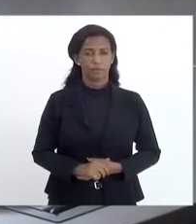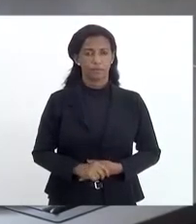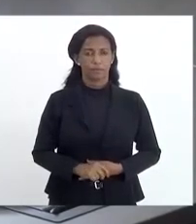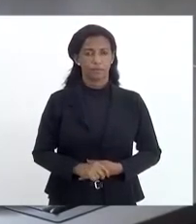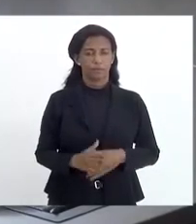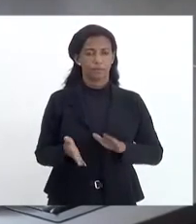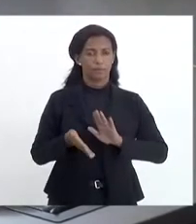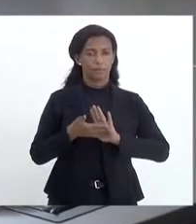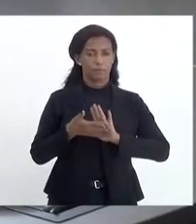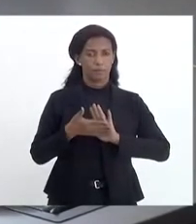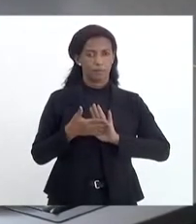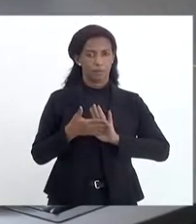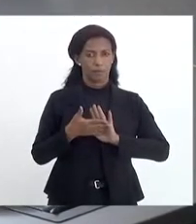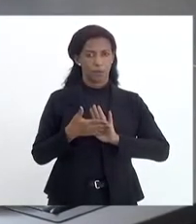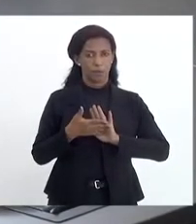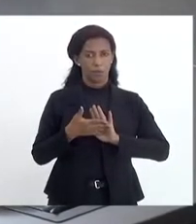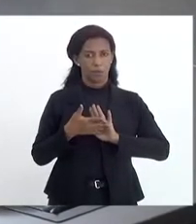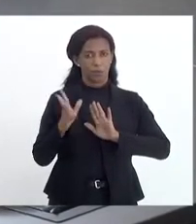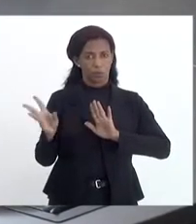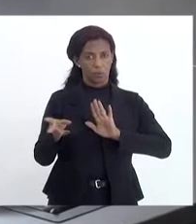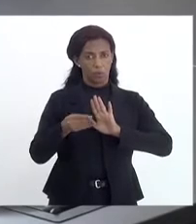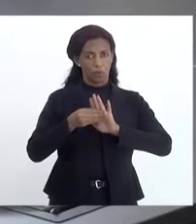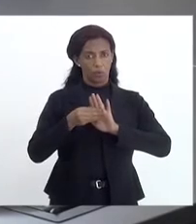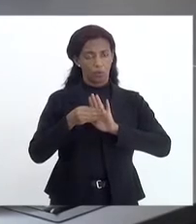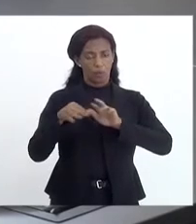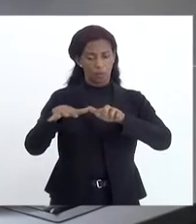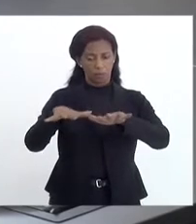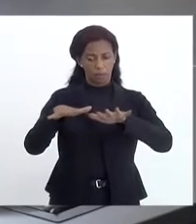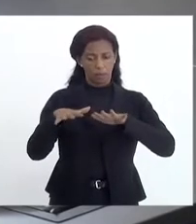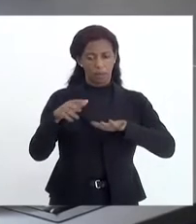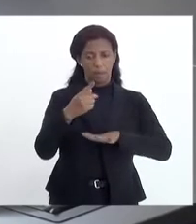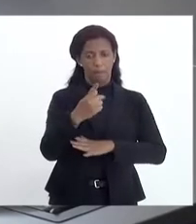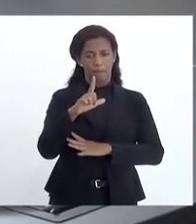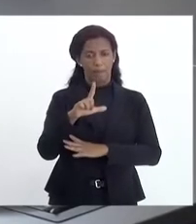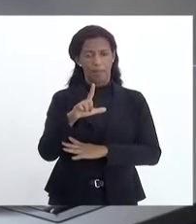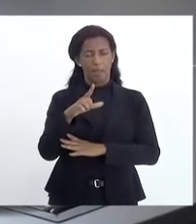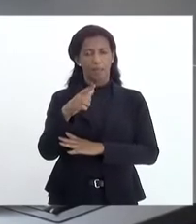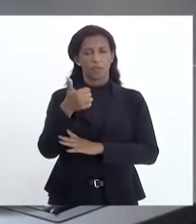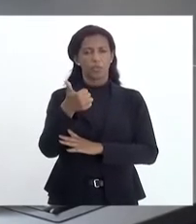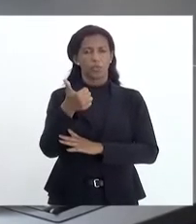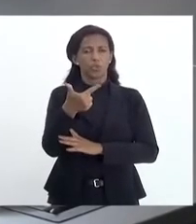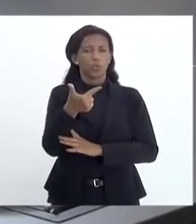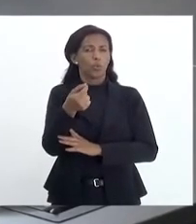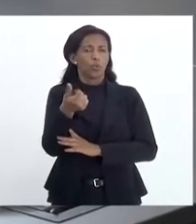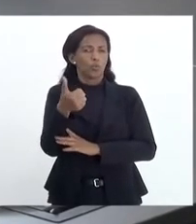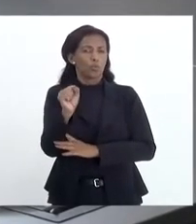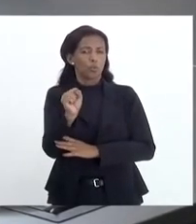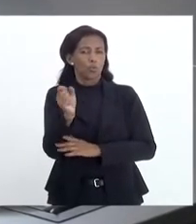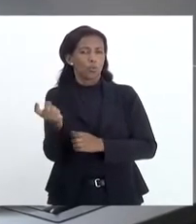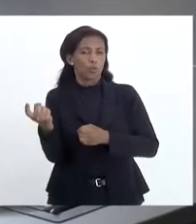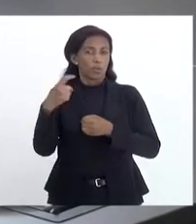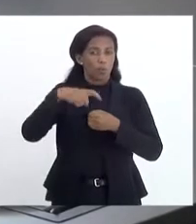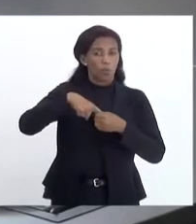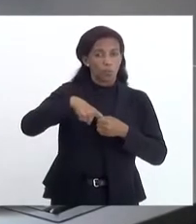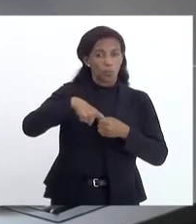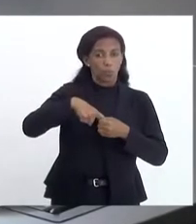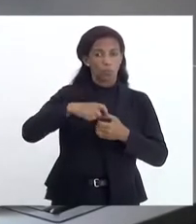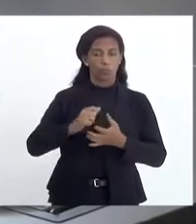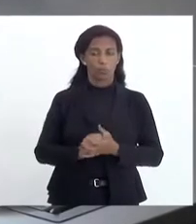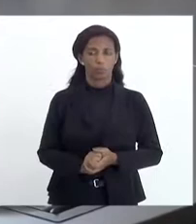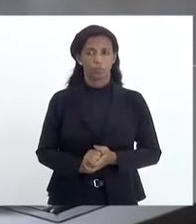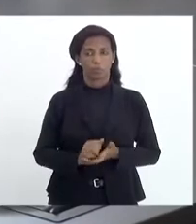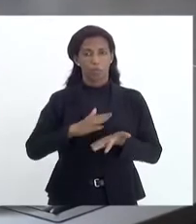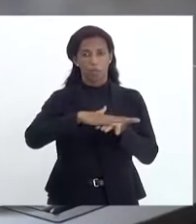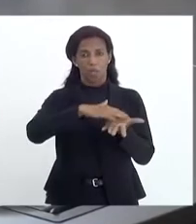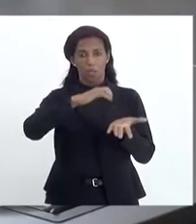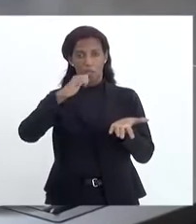o parecer que foi sugerido em plenário foi pela anexação ao projeto de lei 456/2018, mas teve um retorno da